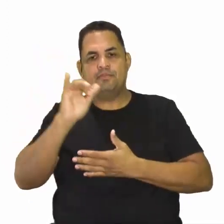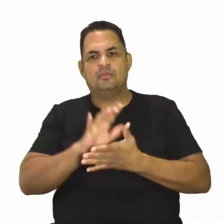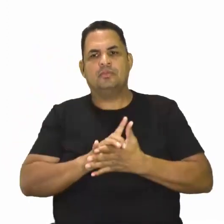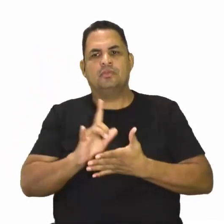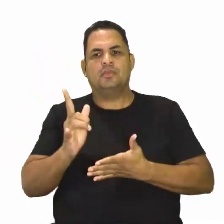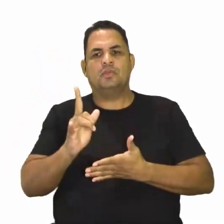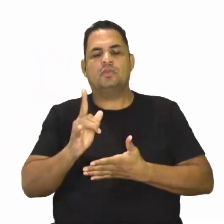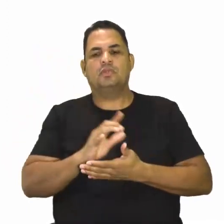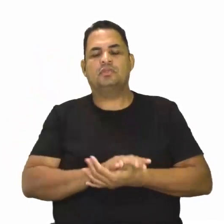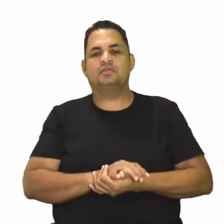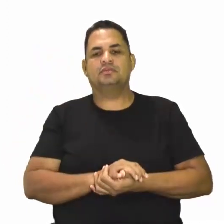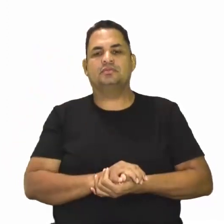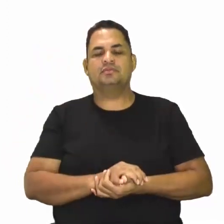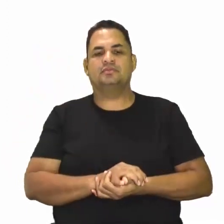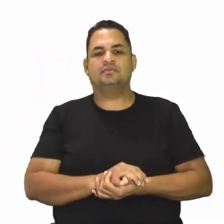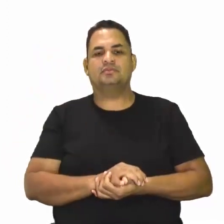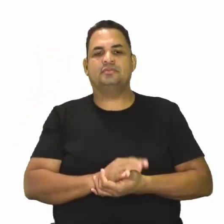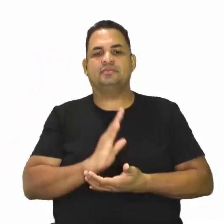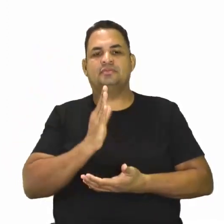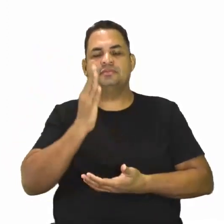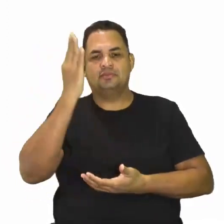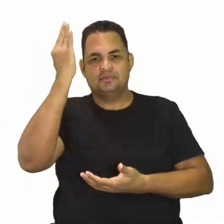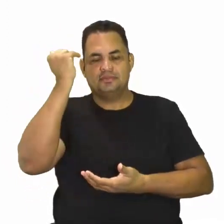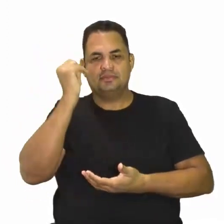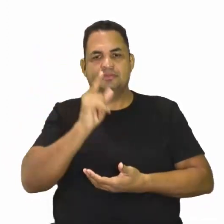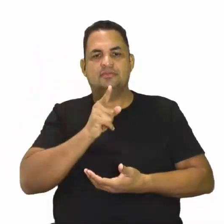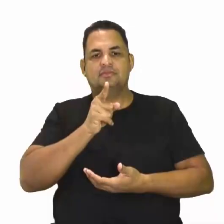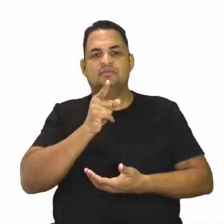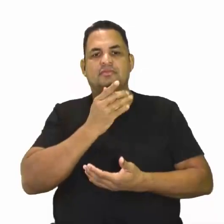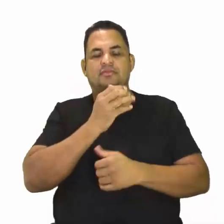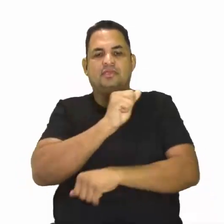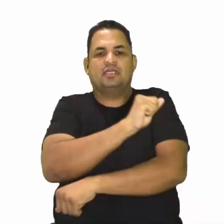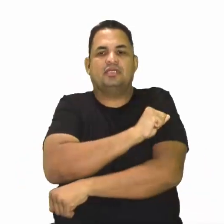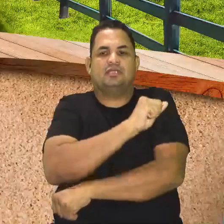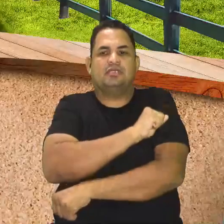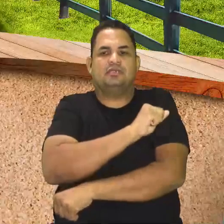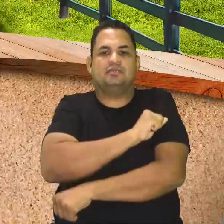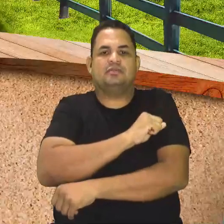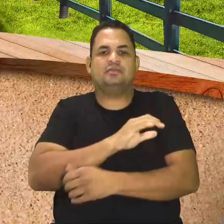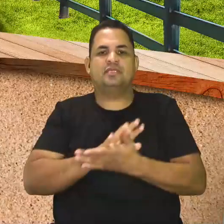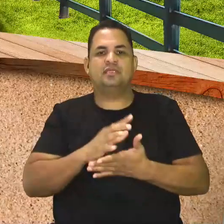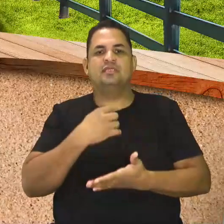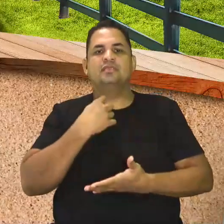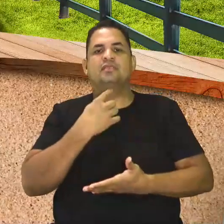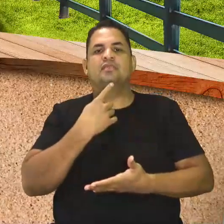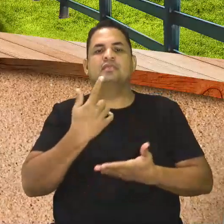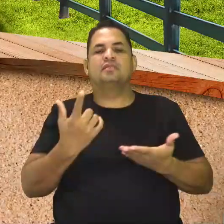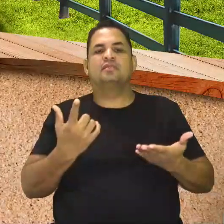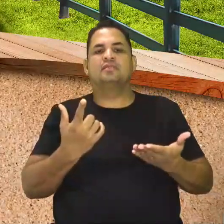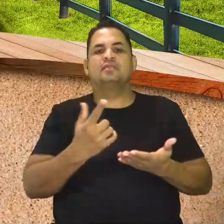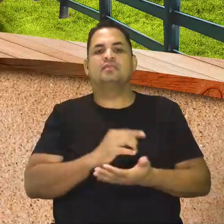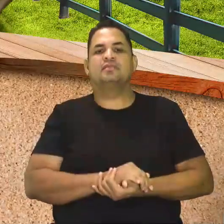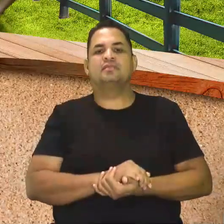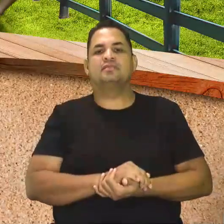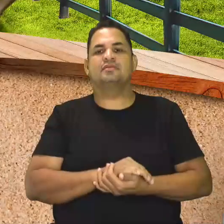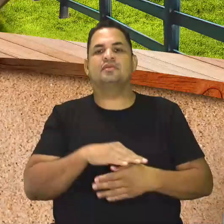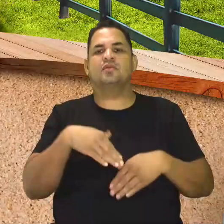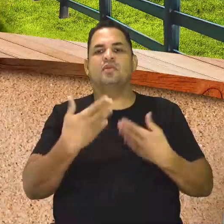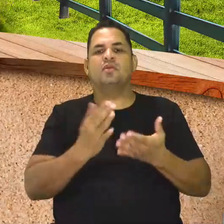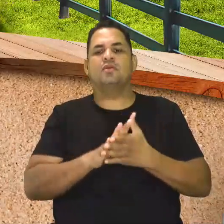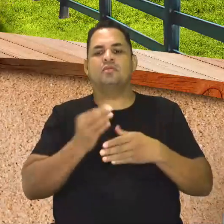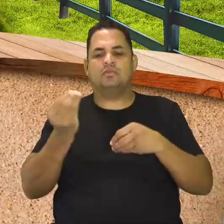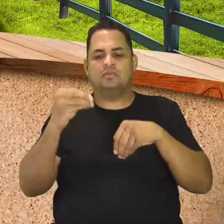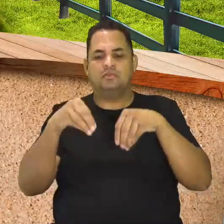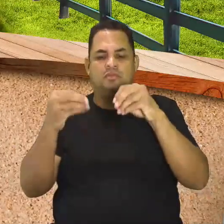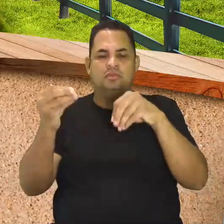cultura vegetal. Aqui, já sei, você estudante, deve estar com dúvida. Para mim, meu diretor, o estudante, qual é a cultura, professor?